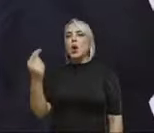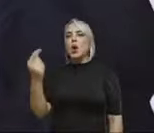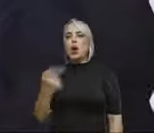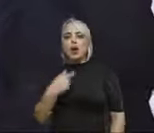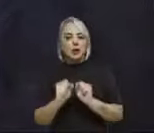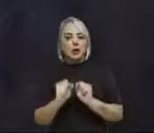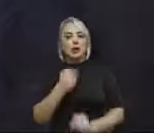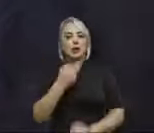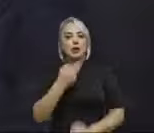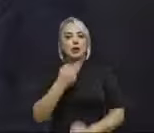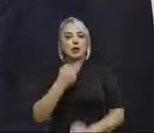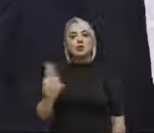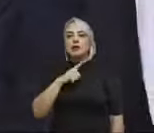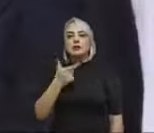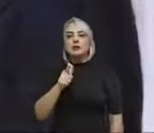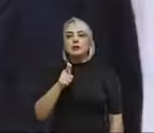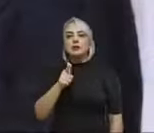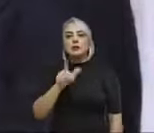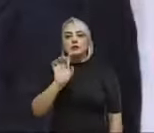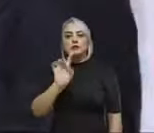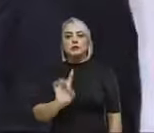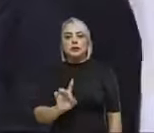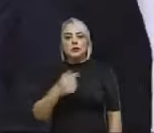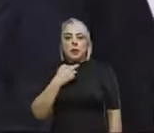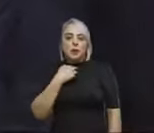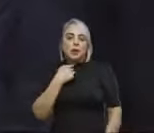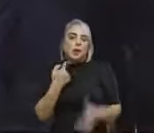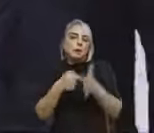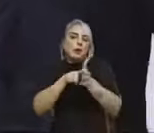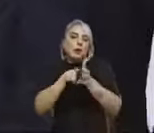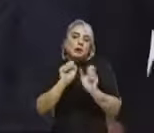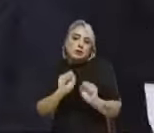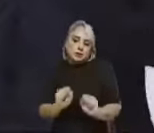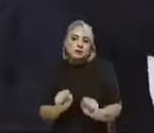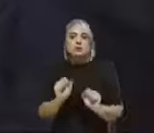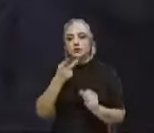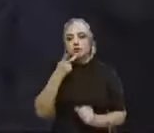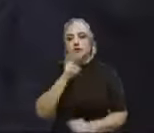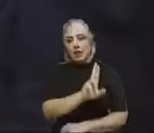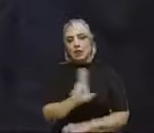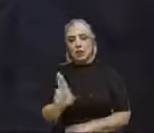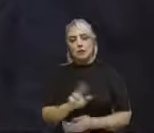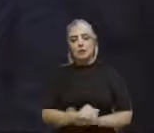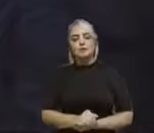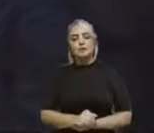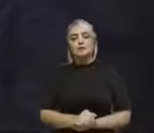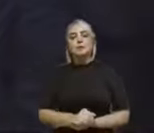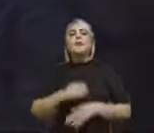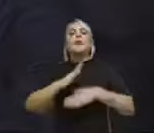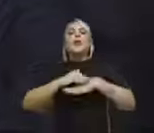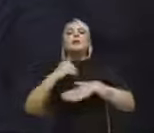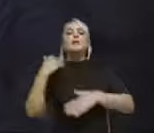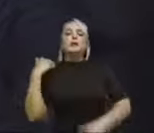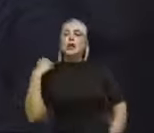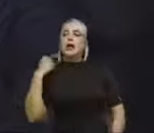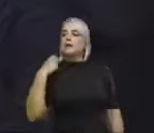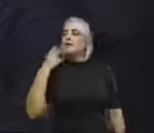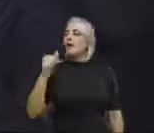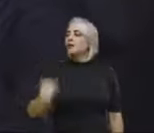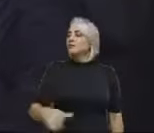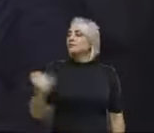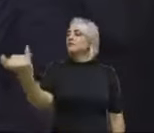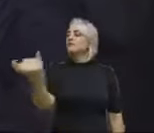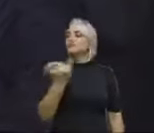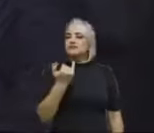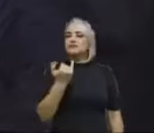não tenho o direito de fazê-lo, porque não perguntei a ele se poderia fazer, me chama e me diz: alguém, Lula, que